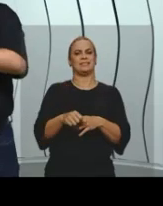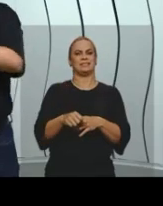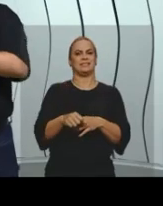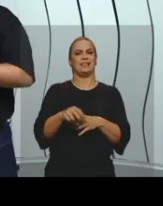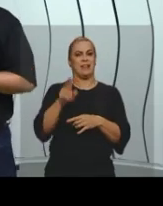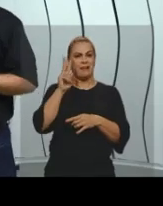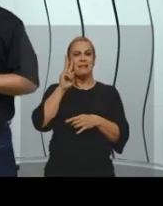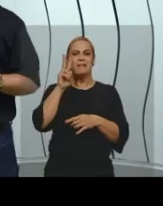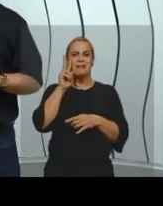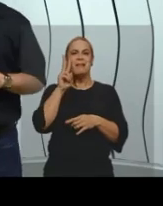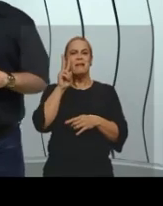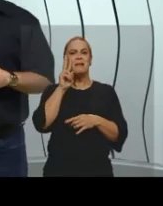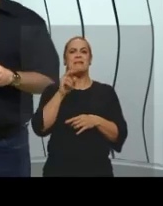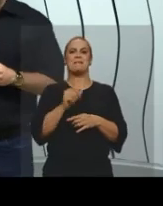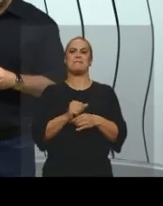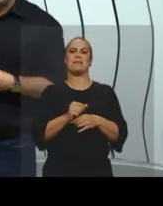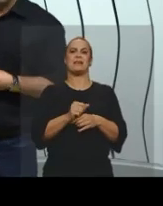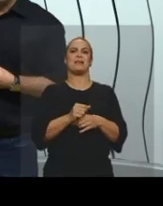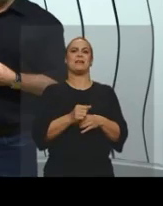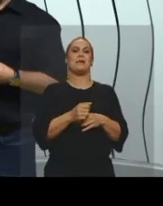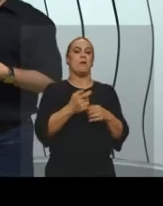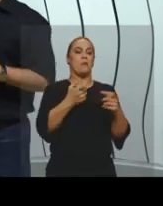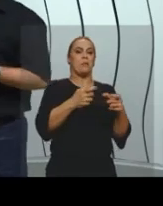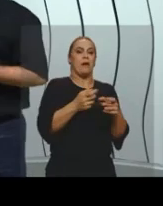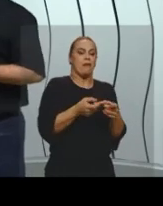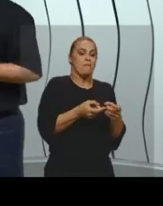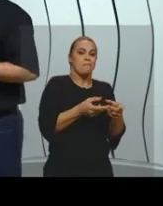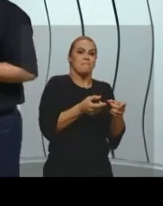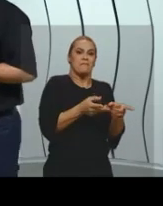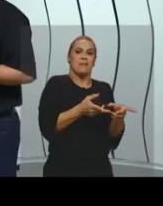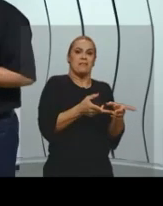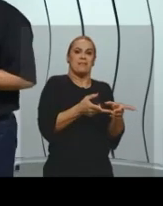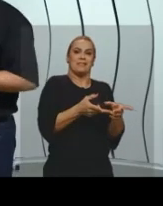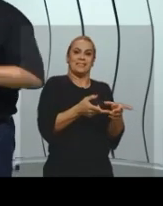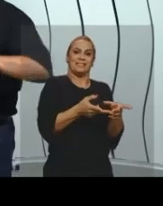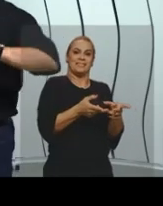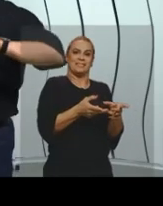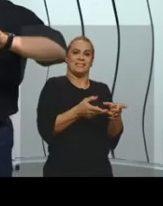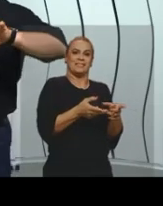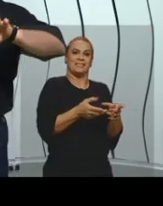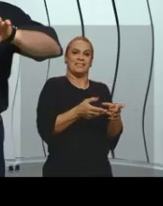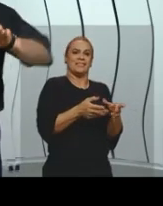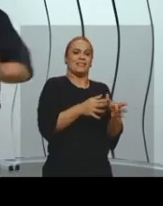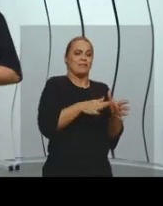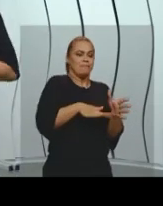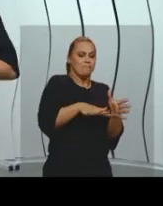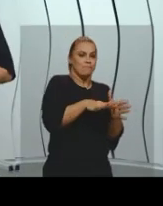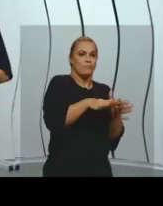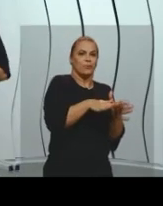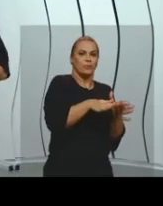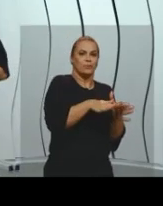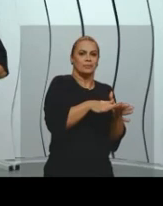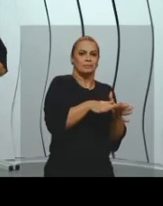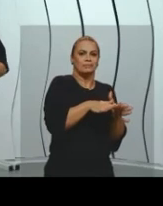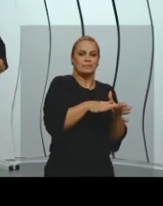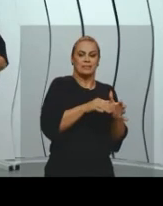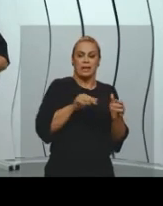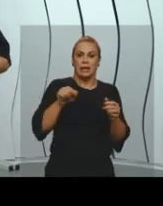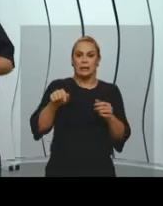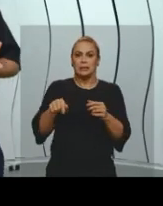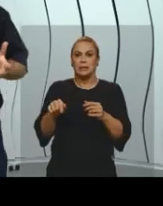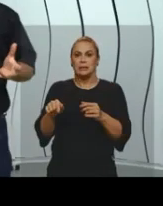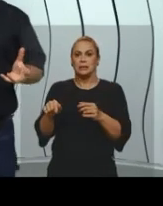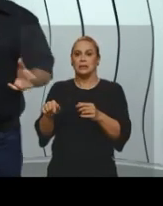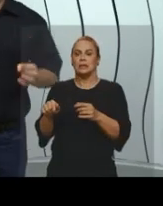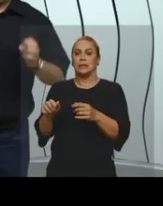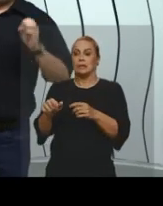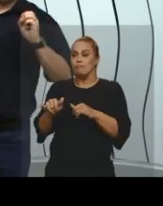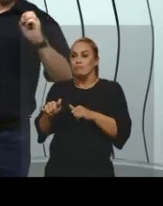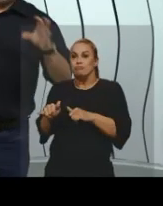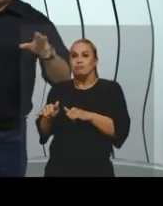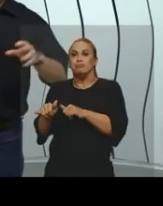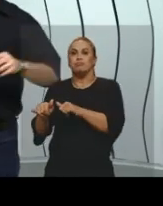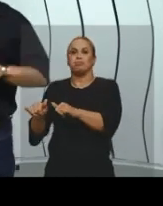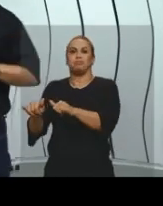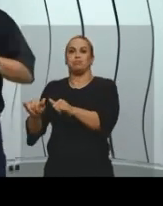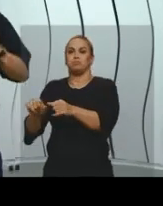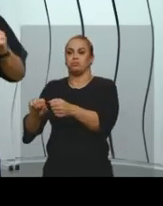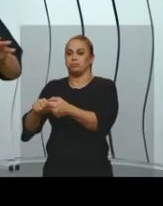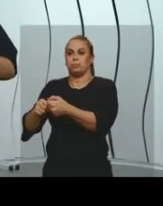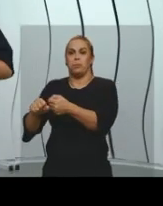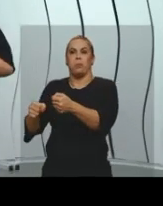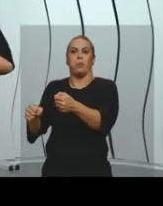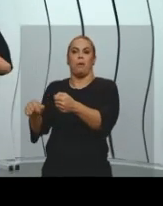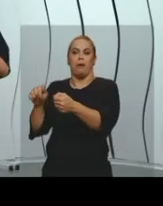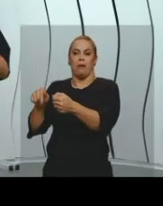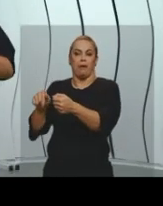Dos mercadinhos nos bairros. É exatamente isso. Tudo ficou exposto a todos, tá? Então, qualquer